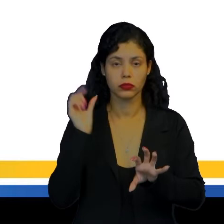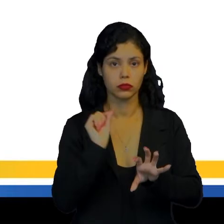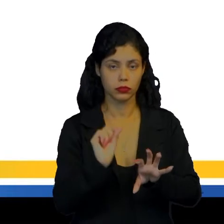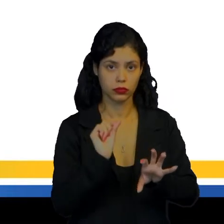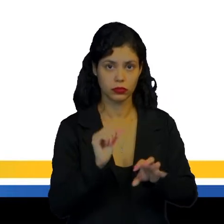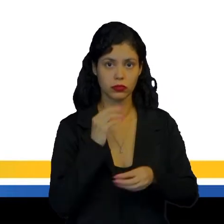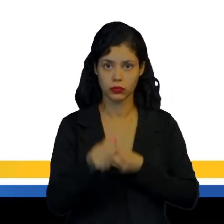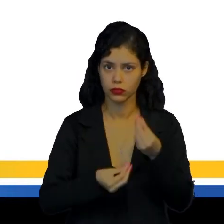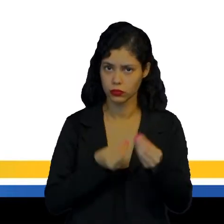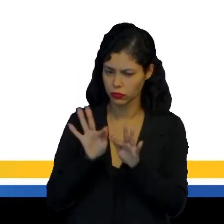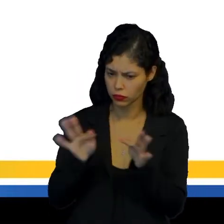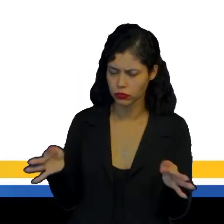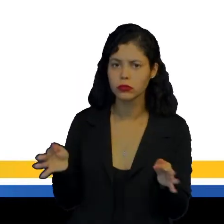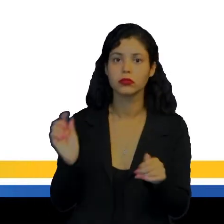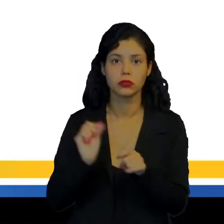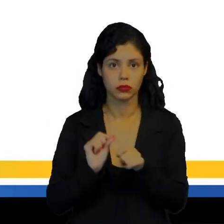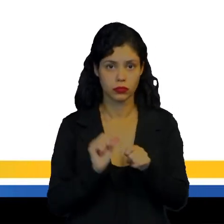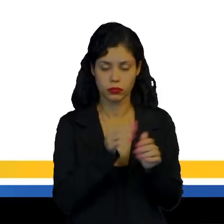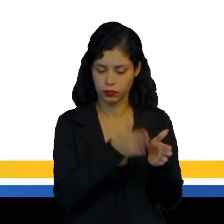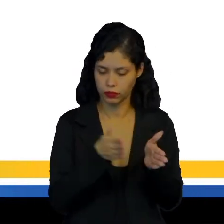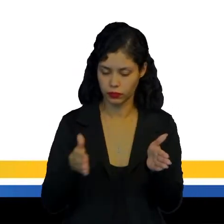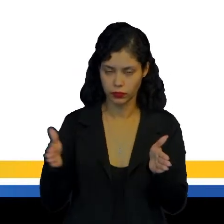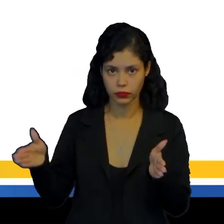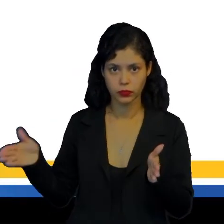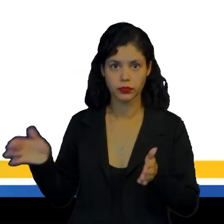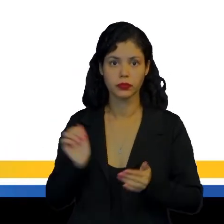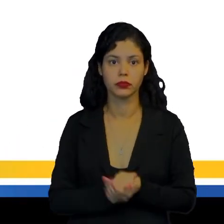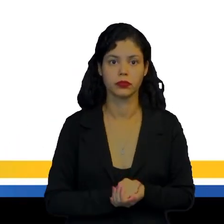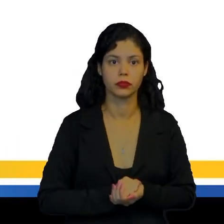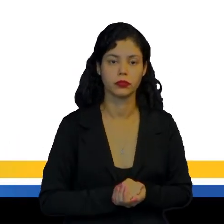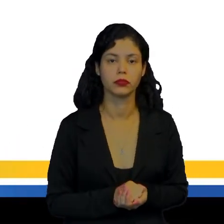saber como é simples fazer essa fatoração.